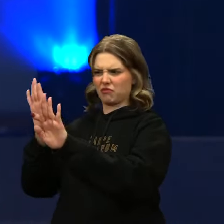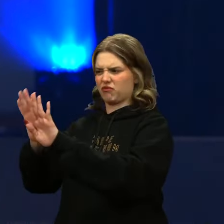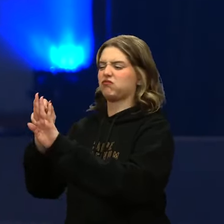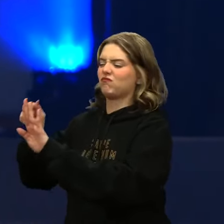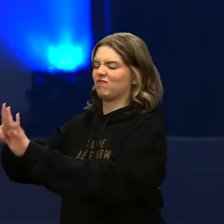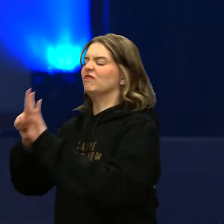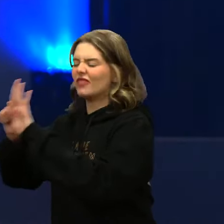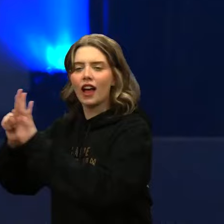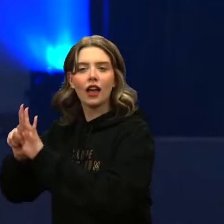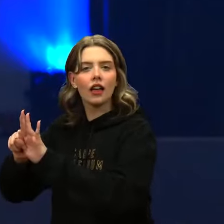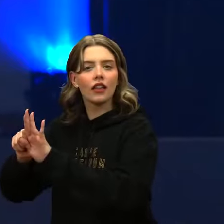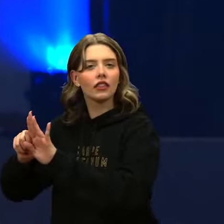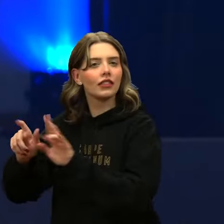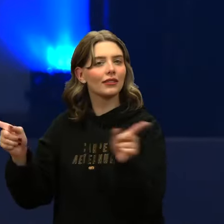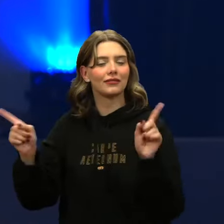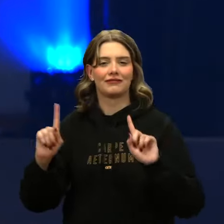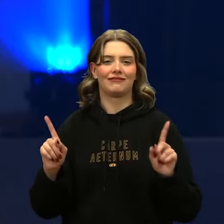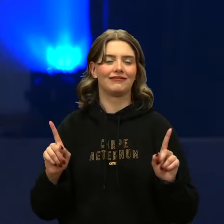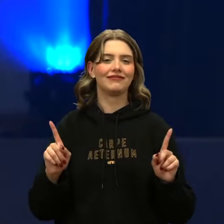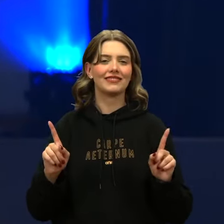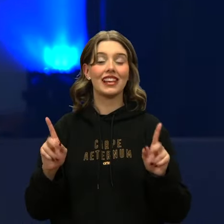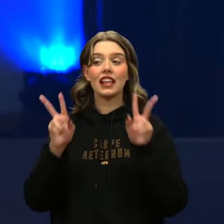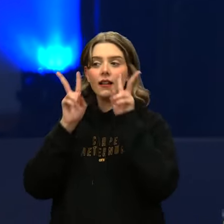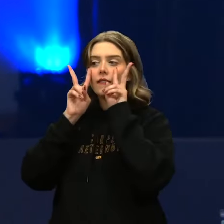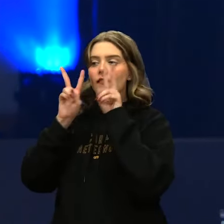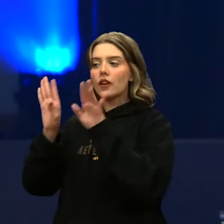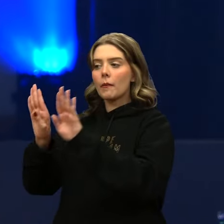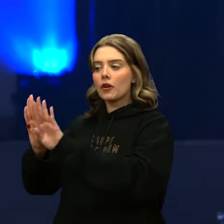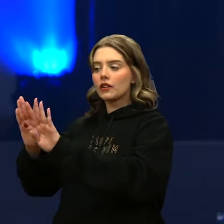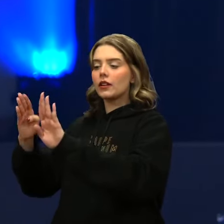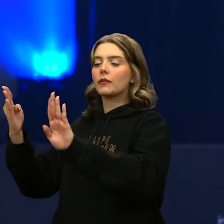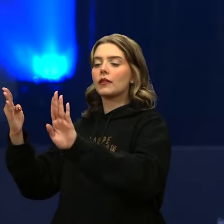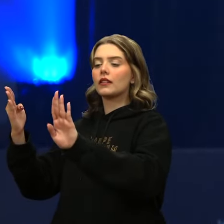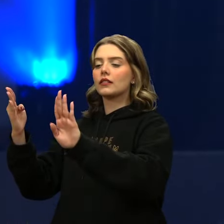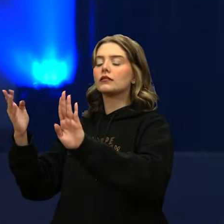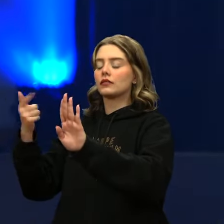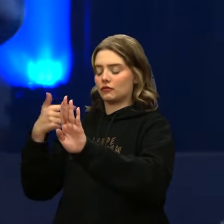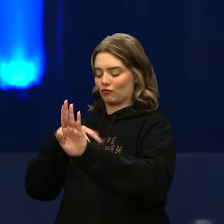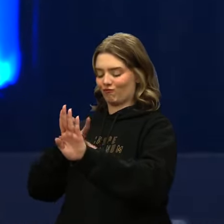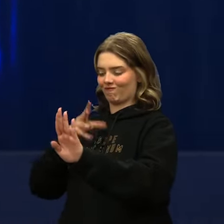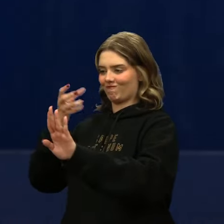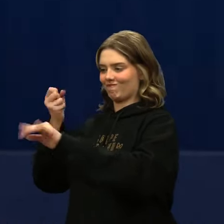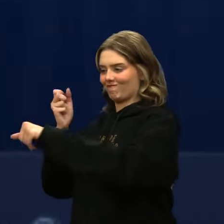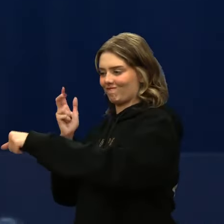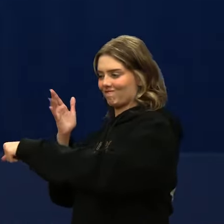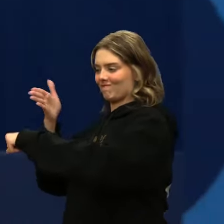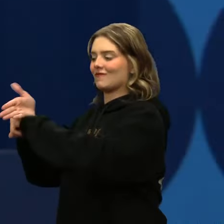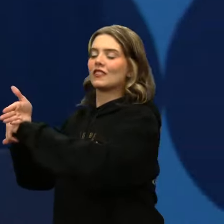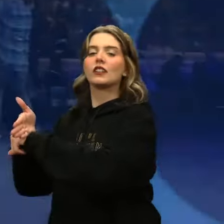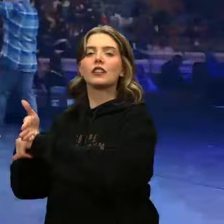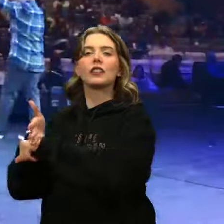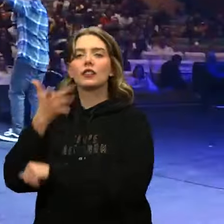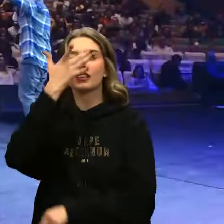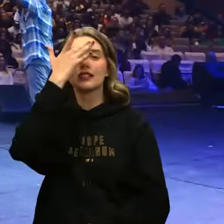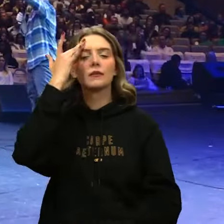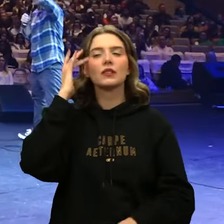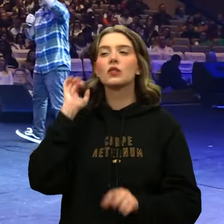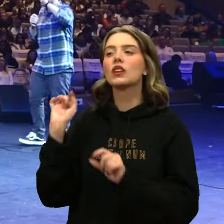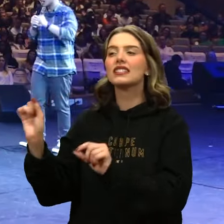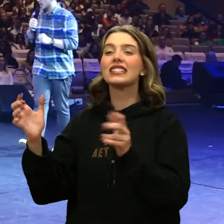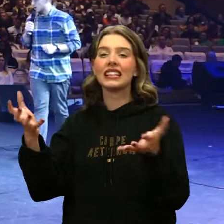Ele tinha capacidade? Não. Mas ele viu uma porta aberta e ele entrou. Quantos aqui querem entrar nas portas abertas do Senhor?